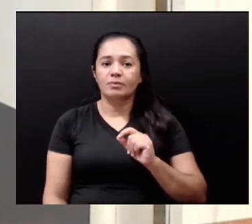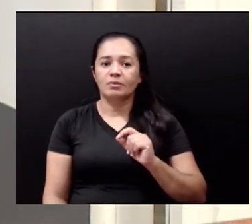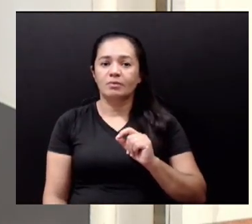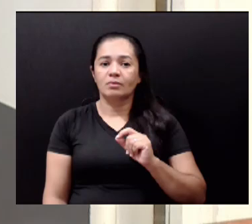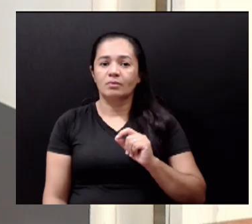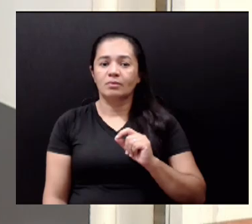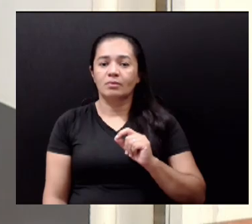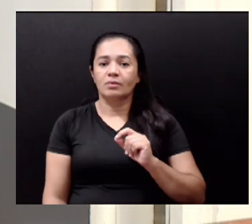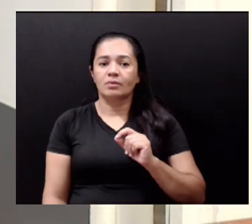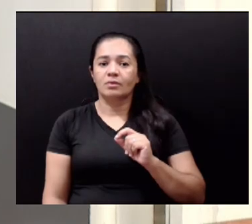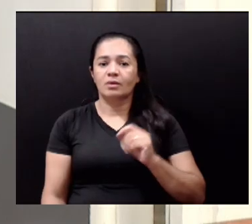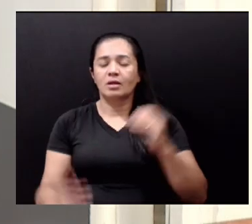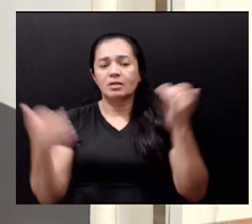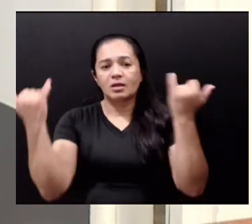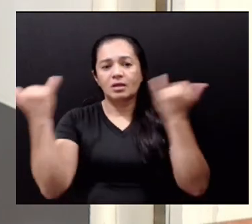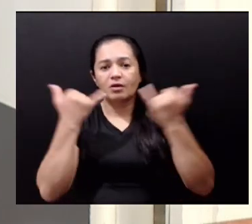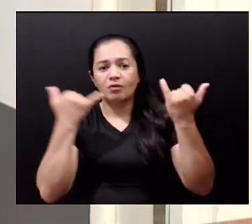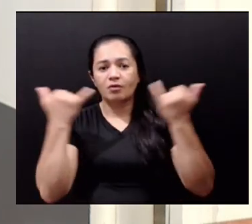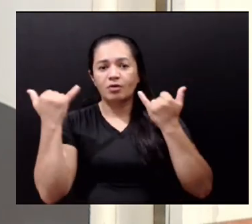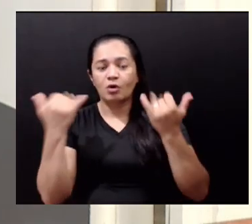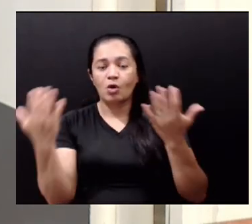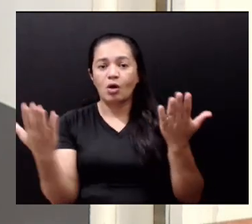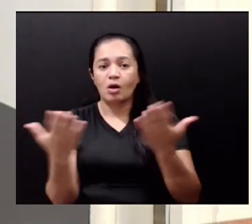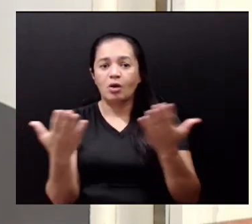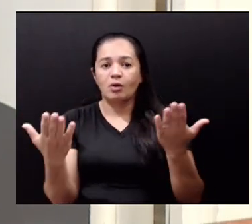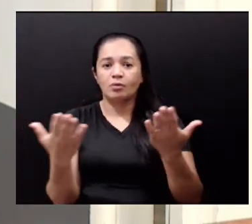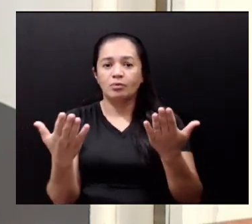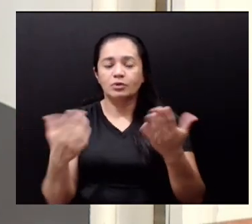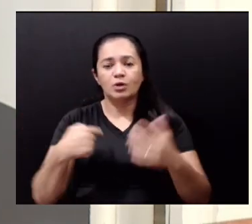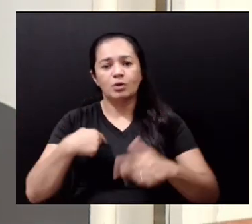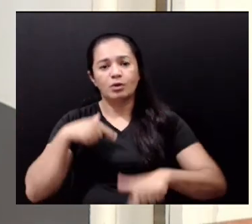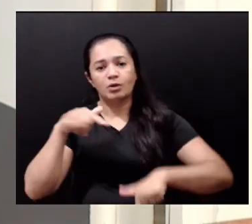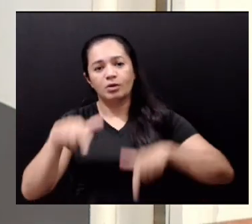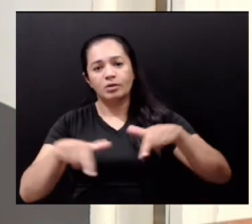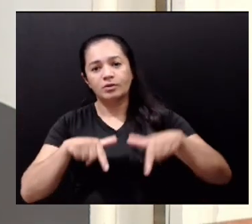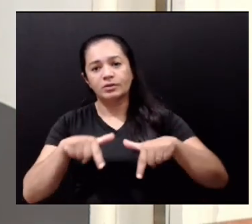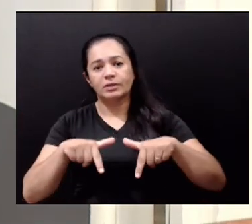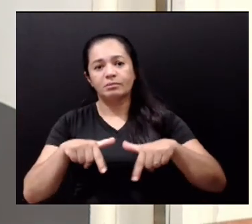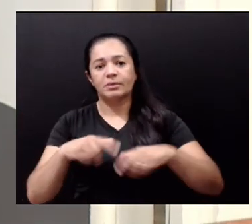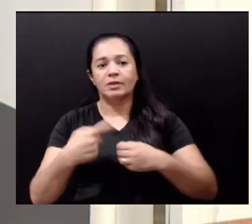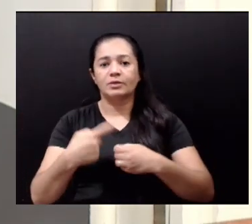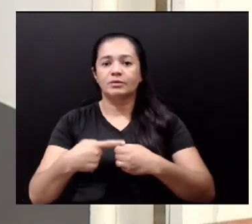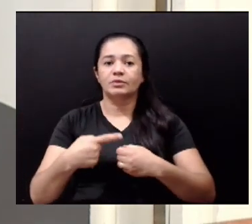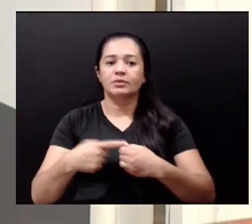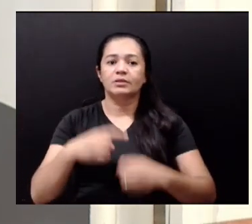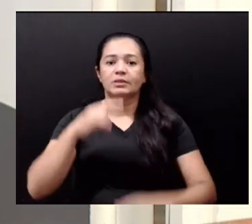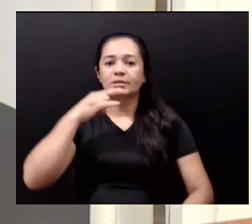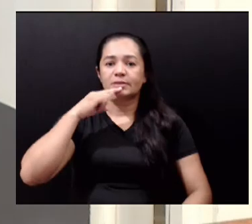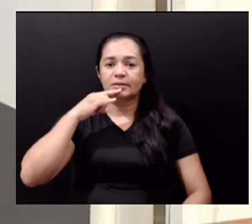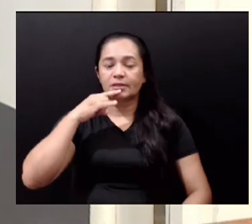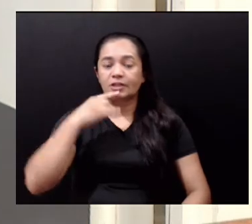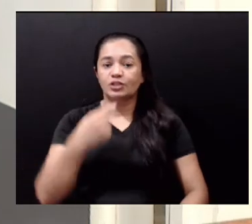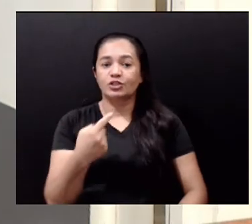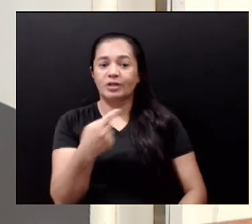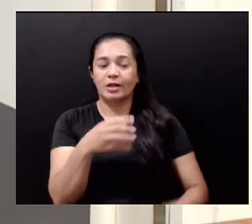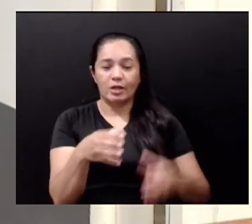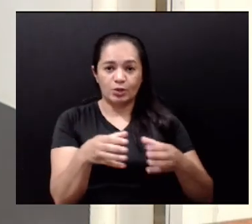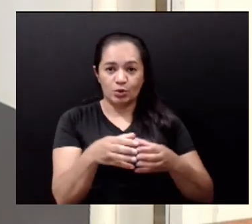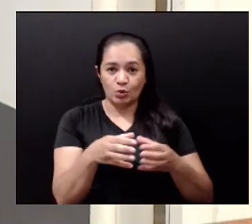dados. Hoje eu atuo em Piracicaba e também componho a Procuradoria Especial da